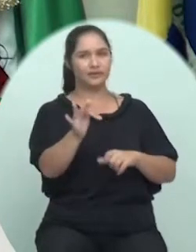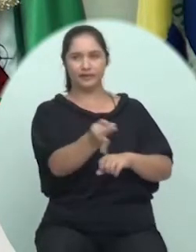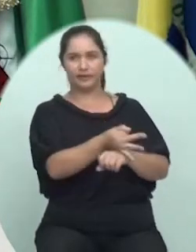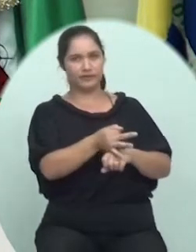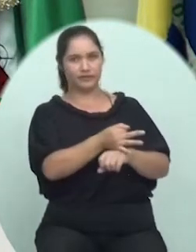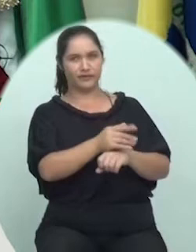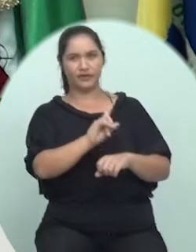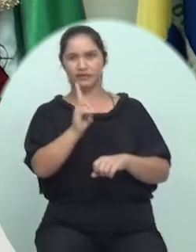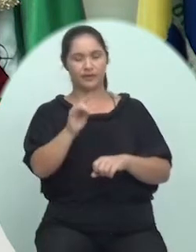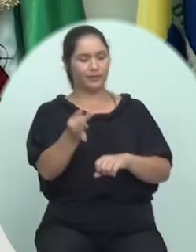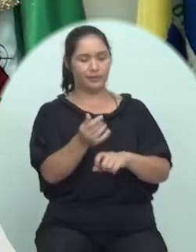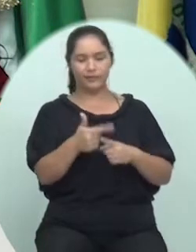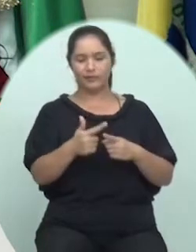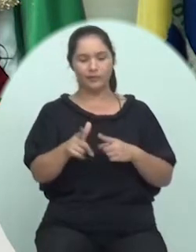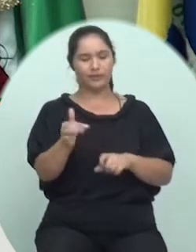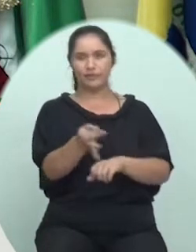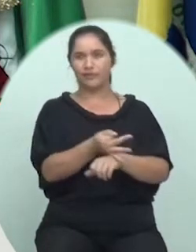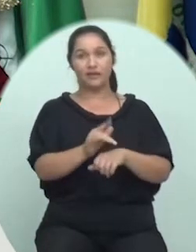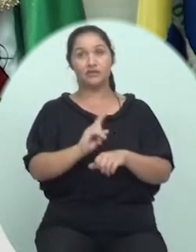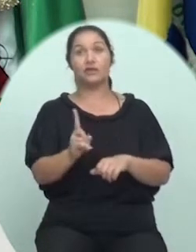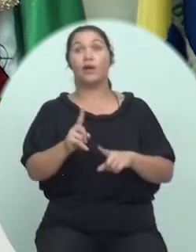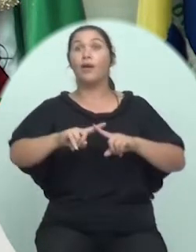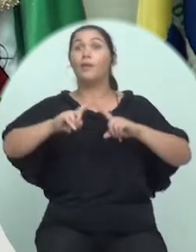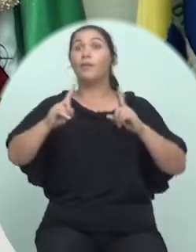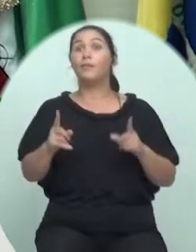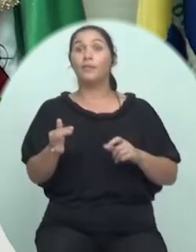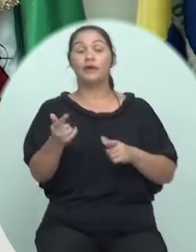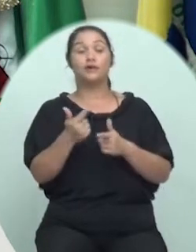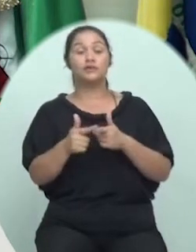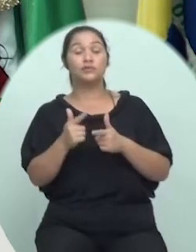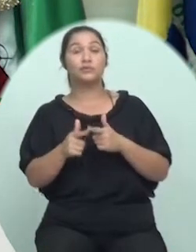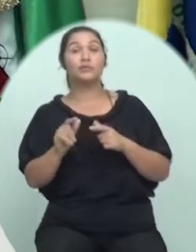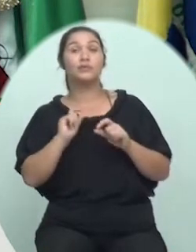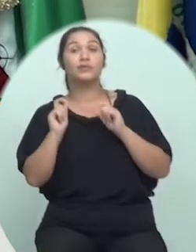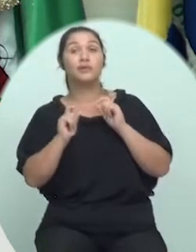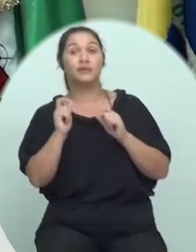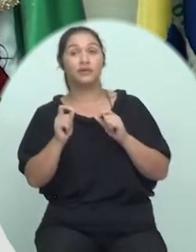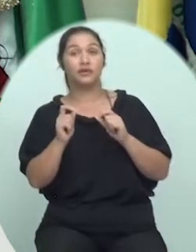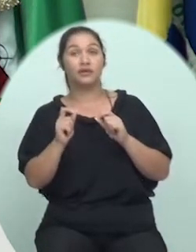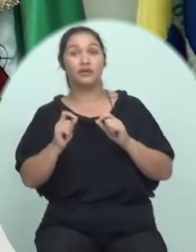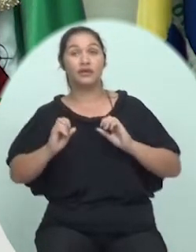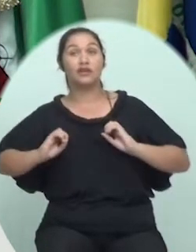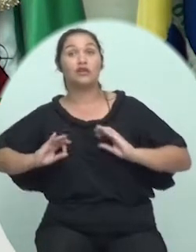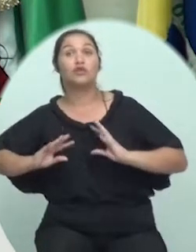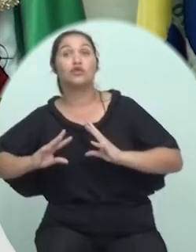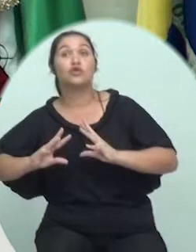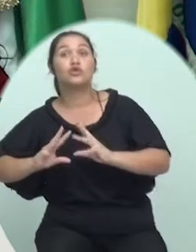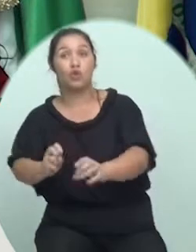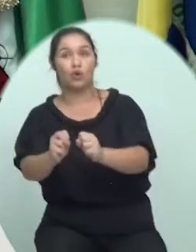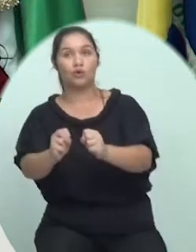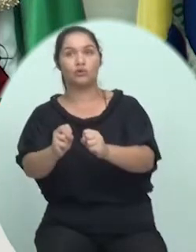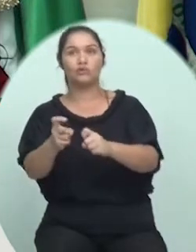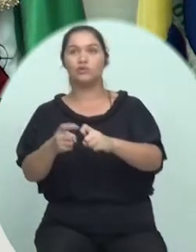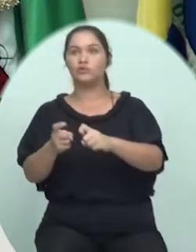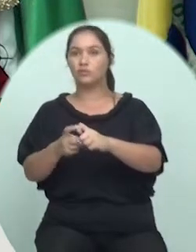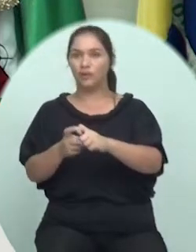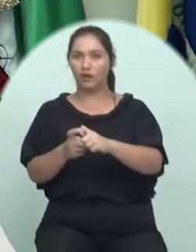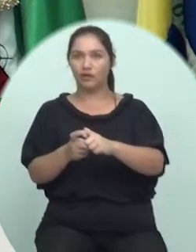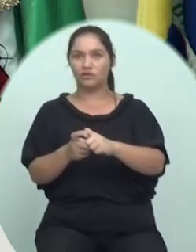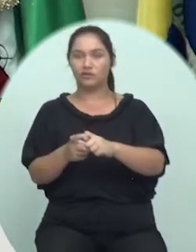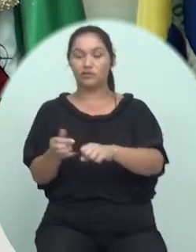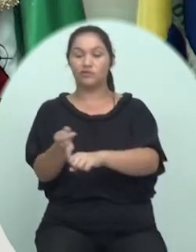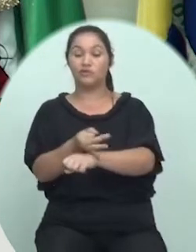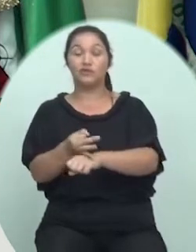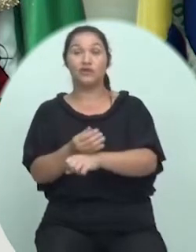médico, eu acho que isso é direito de cada um. Mas o problema é que a maioria dos médicos pega tudo férias em fevereiro, janeiro e fevereiro. Aí fica um monte